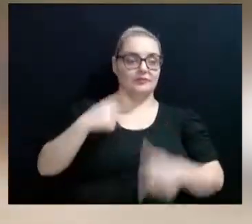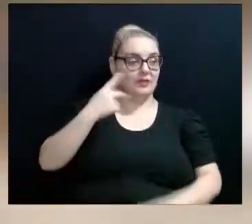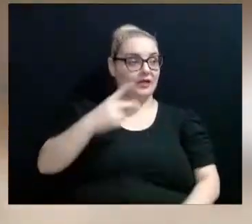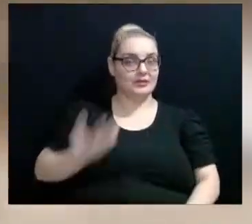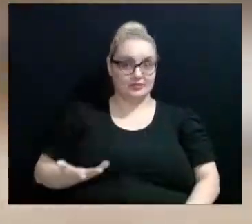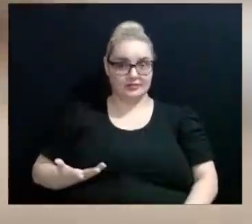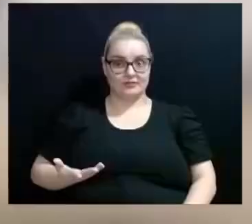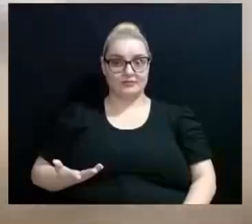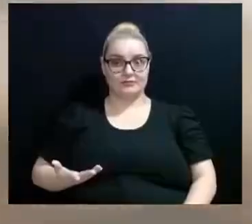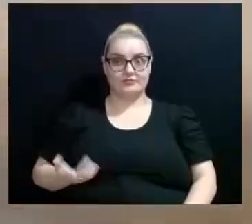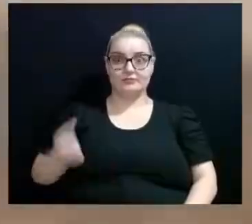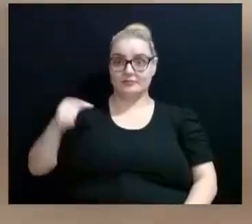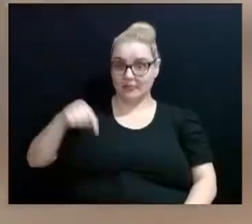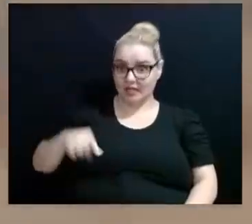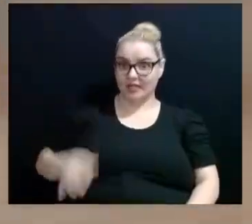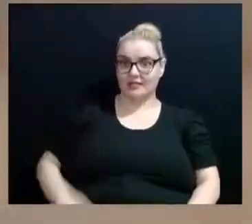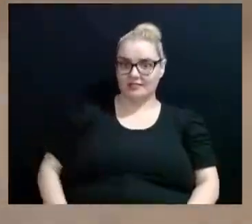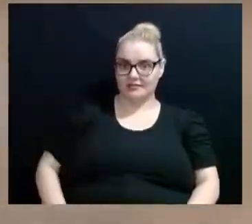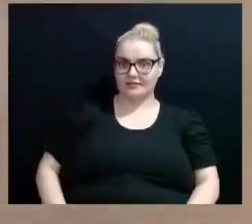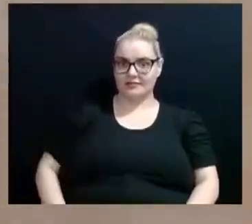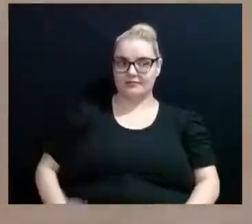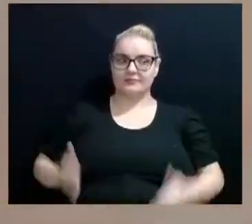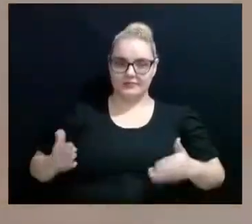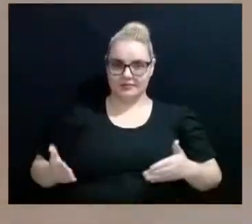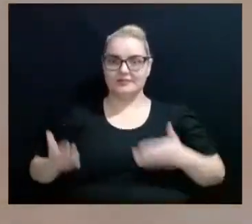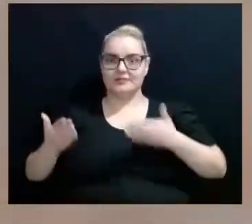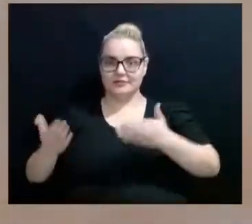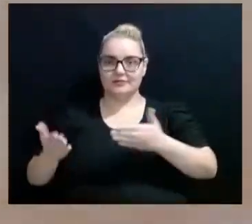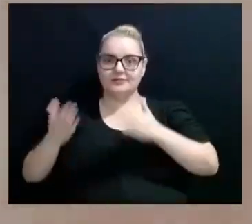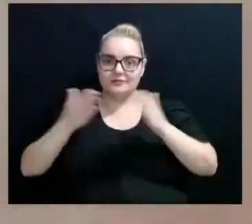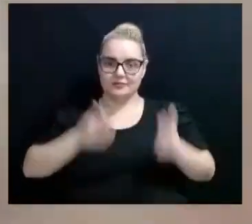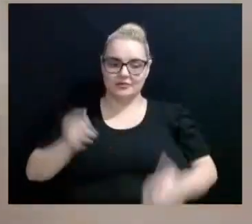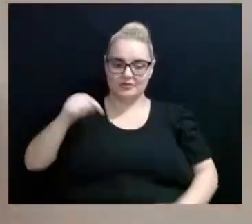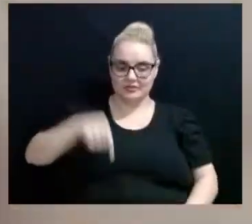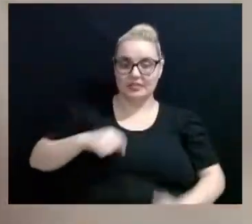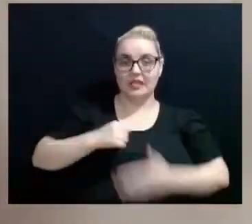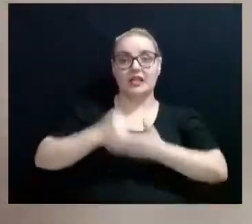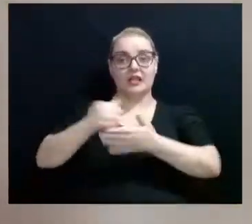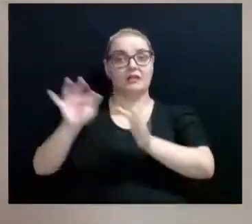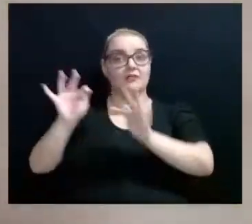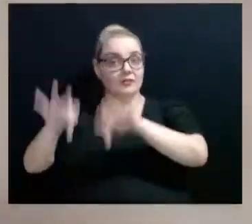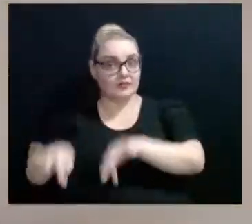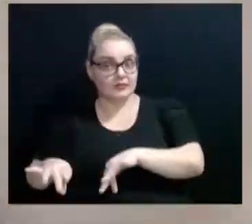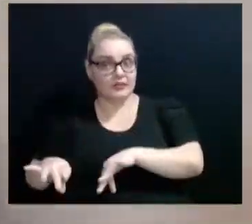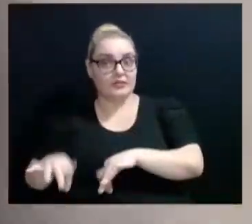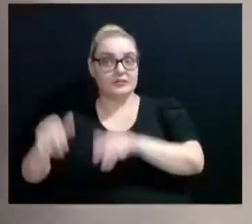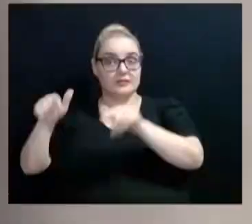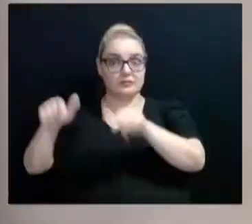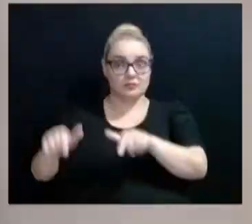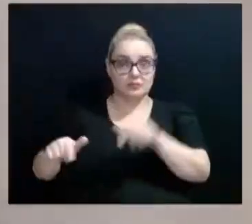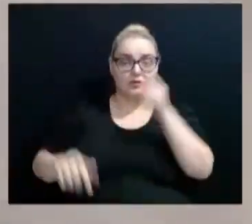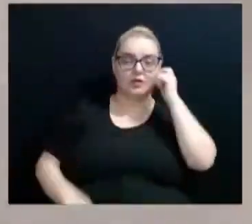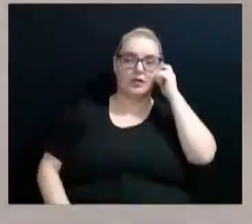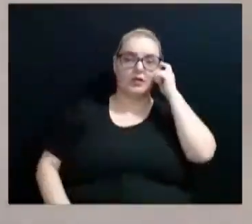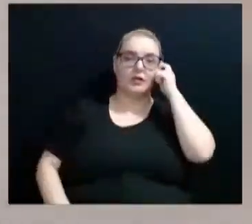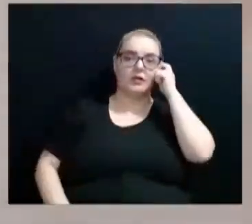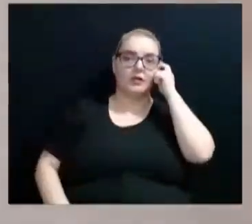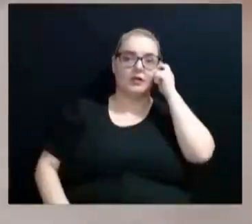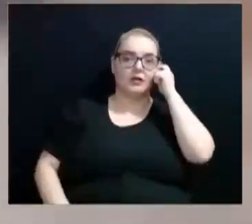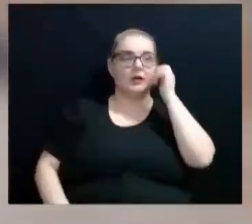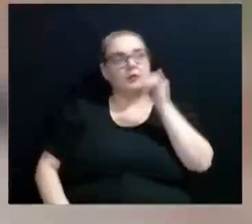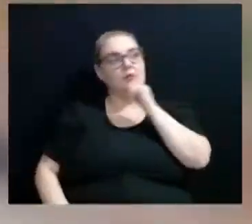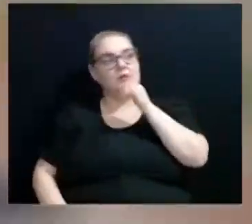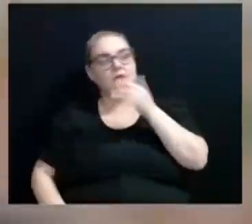quando você pensa em trazer a sua obra para cá, você traz, produz aqui, depois você